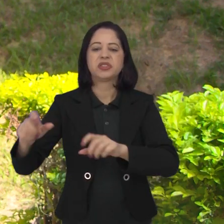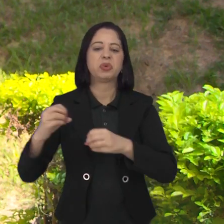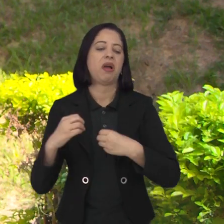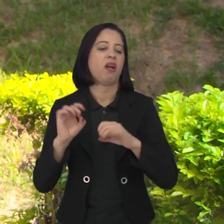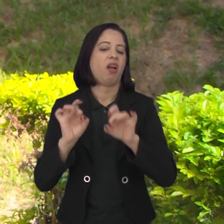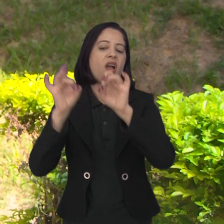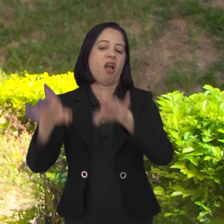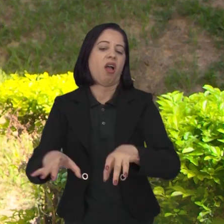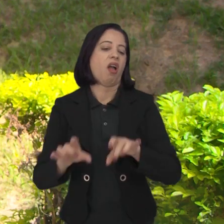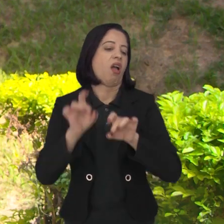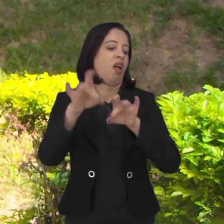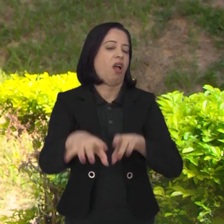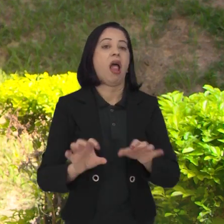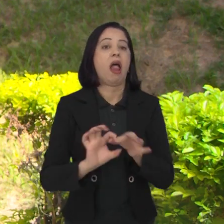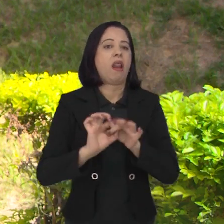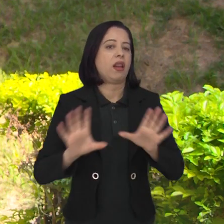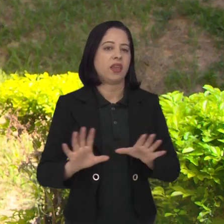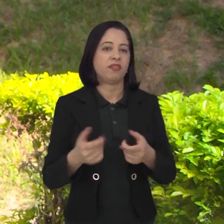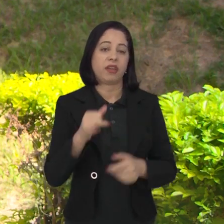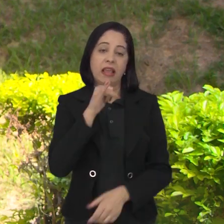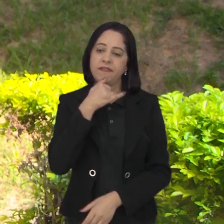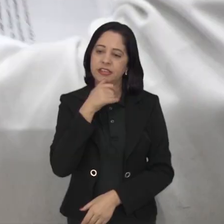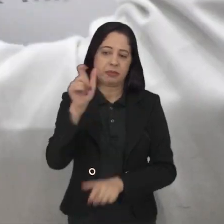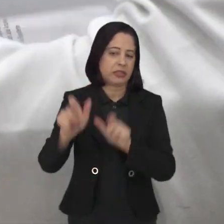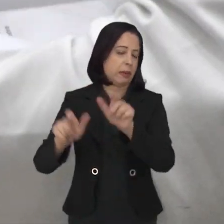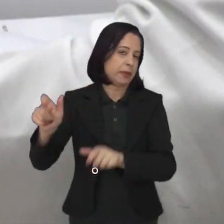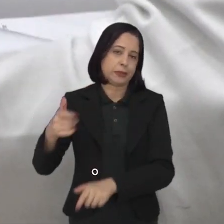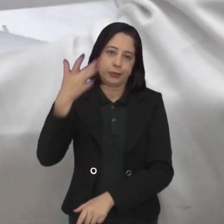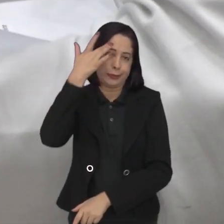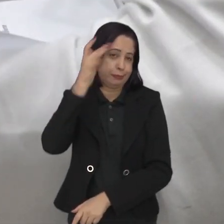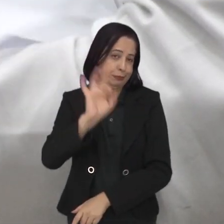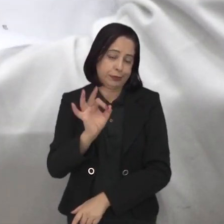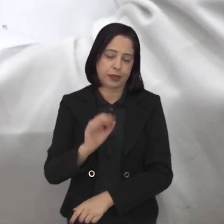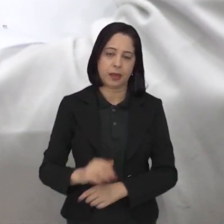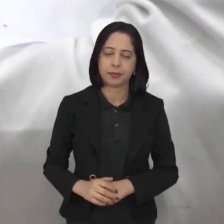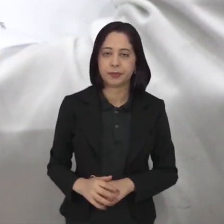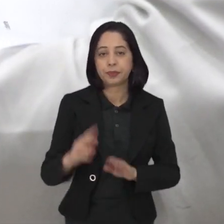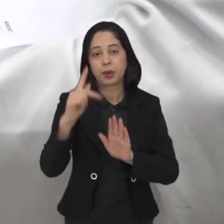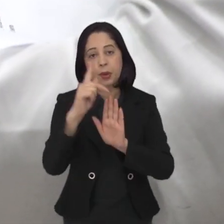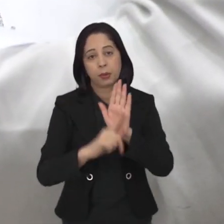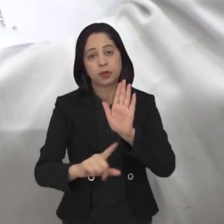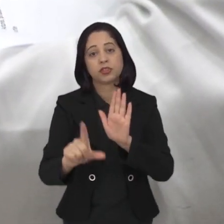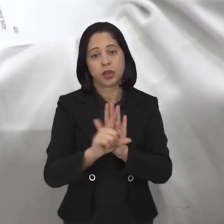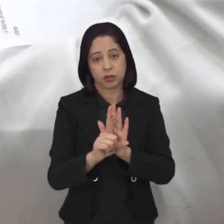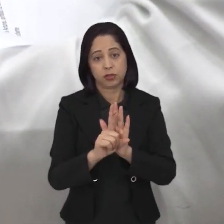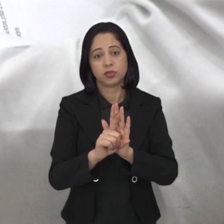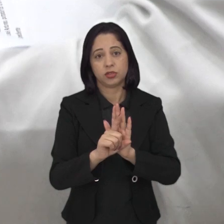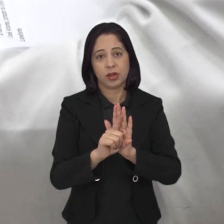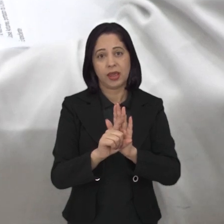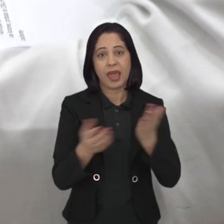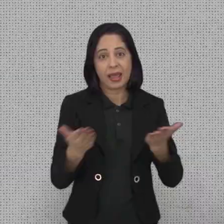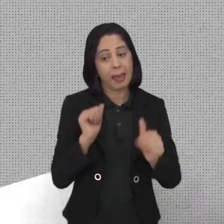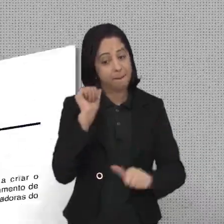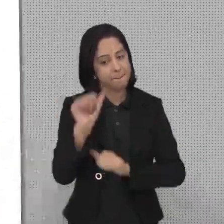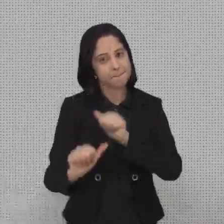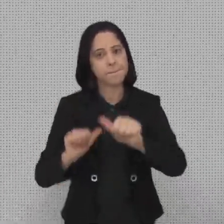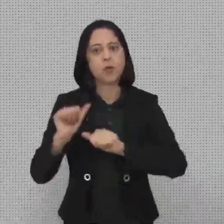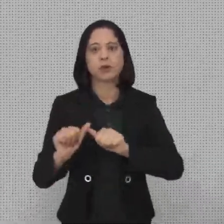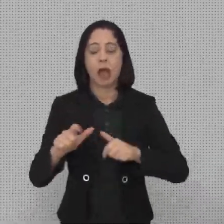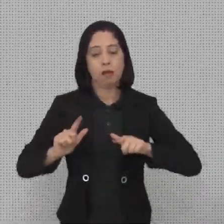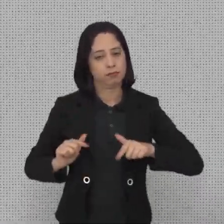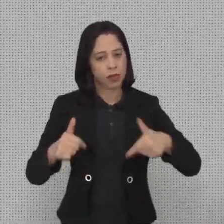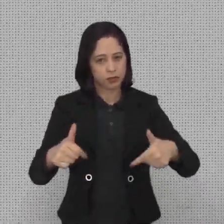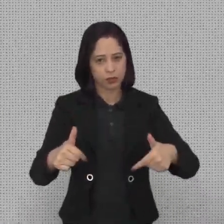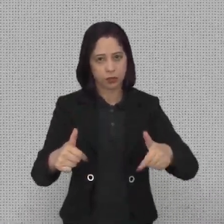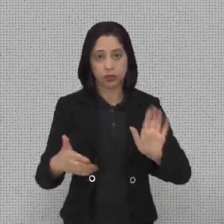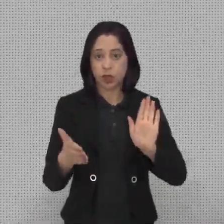praticidade, né? Que infelizmente as pessoas entendem, né? Um projeto de lei em tramitação na Câmara tenta mudar essa realidade. A proposta,